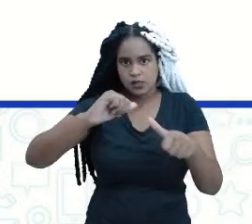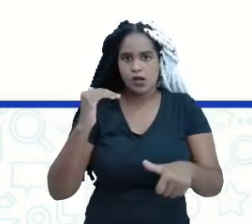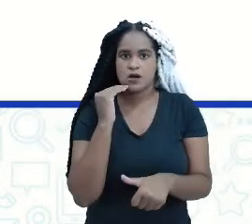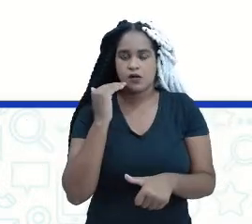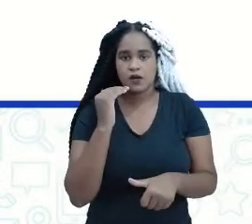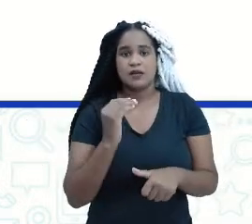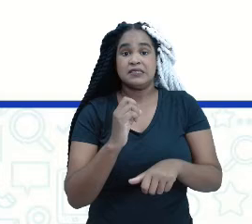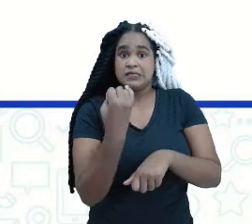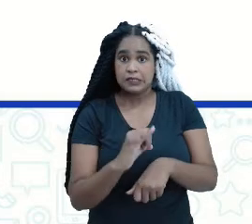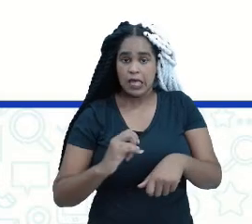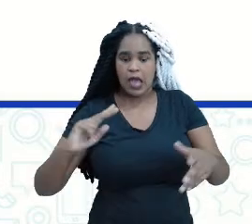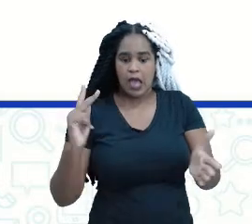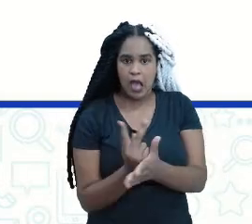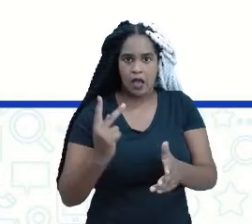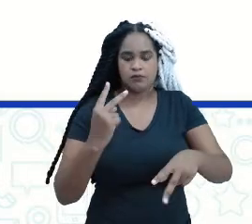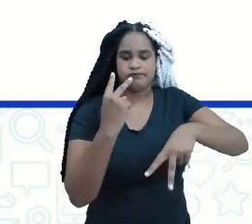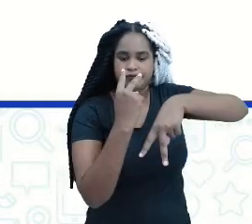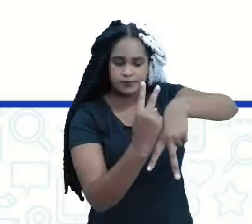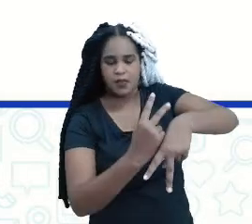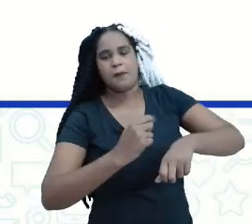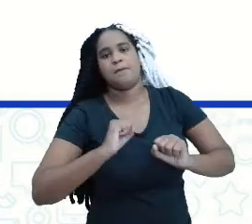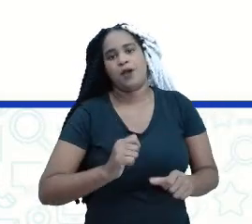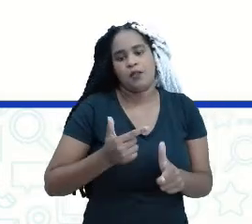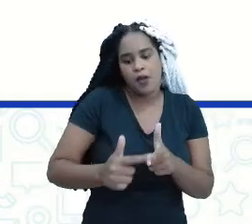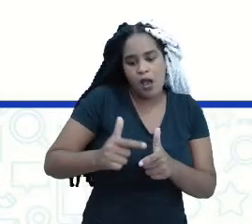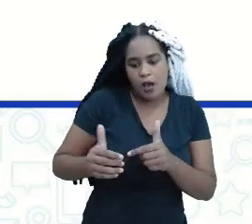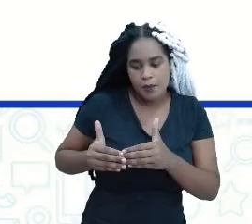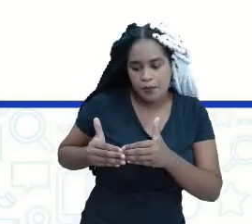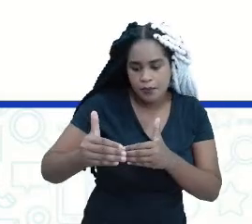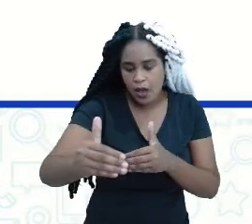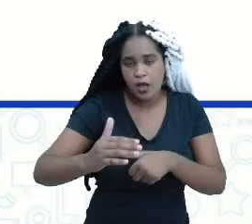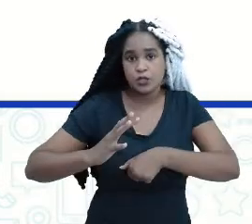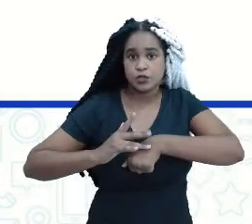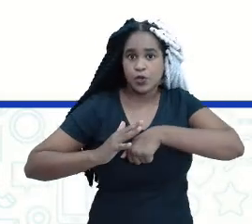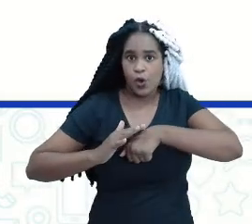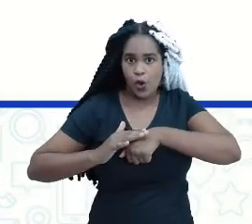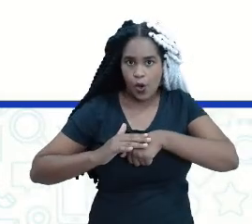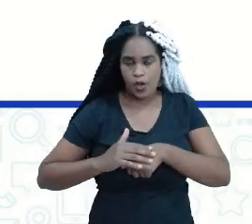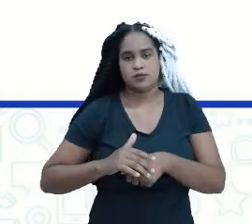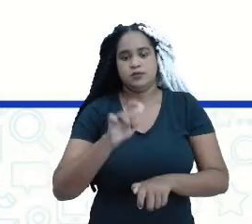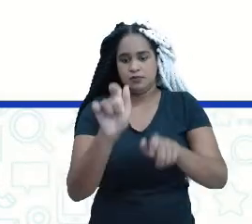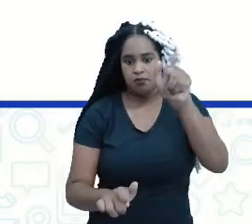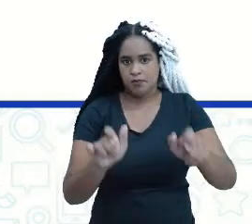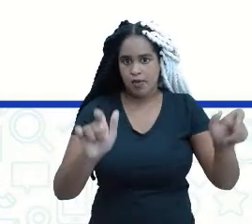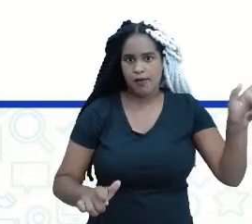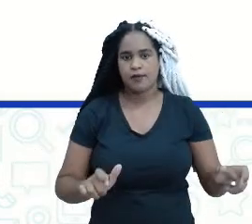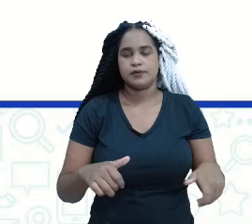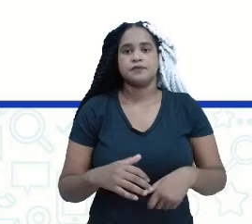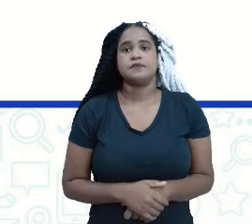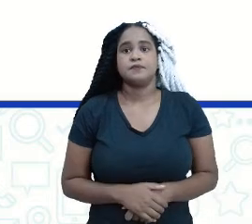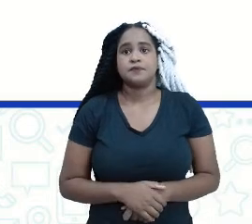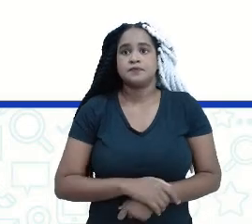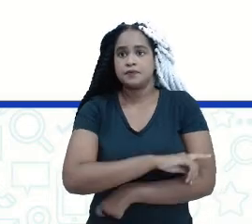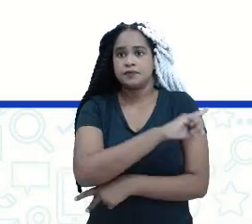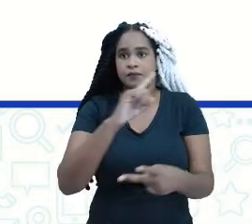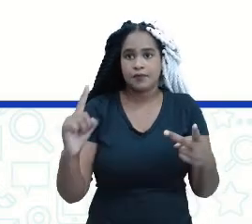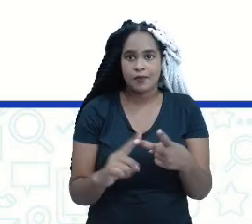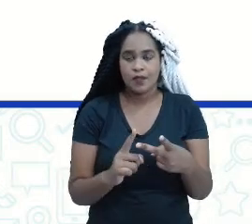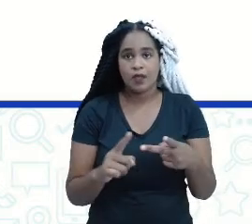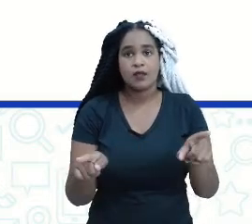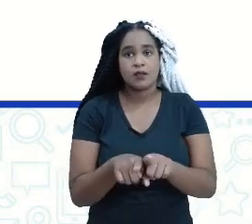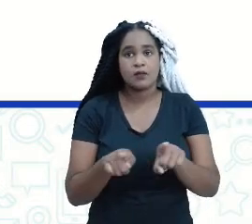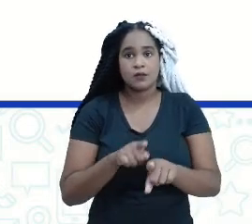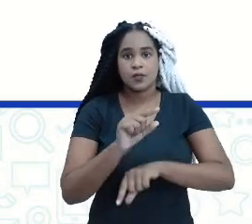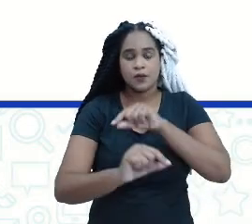quê? Problemas, podendo vir a desenvolver doenças nos indivíduos, tá certo? Outra coisa, elas